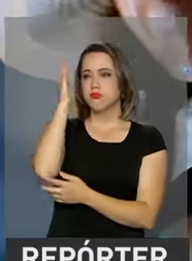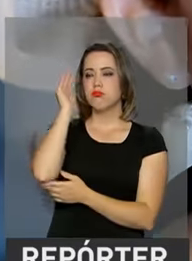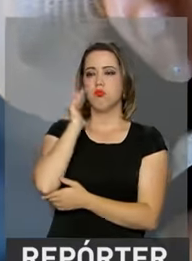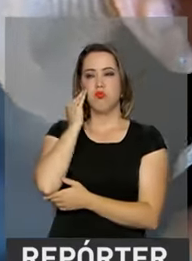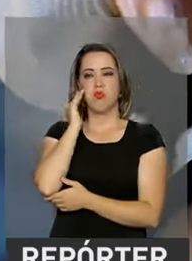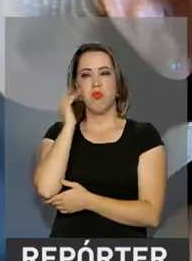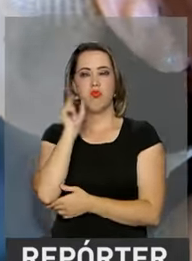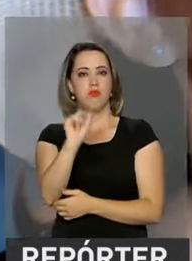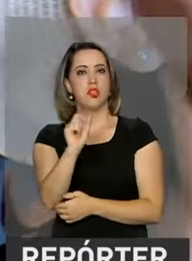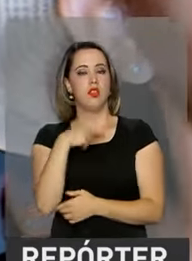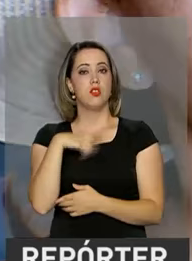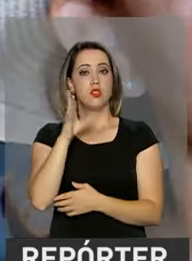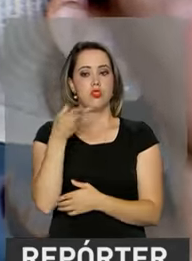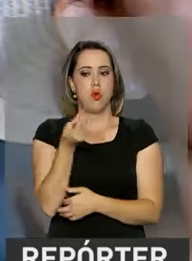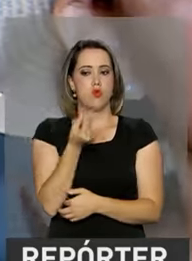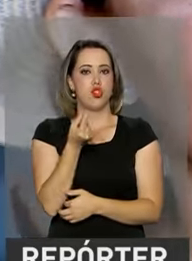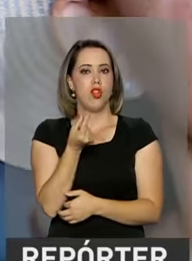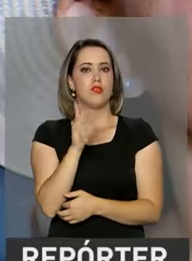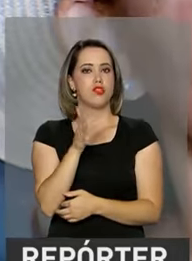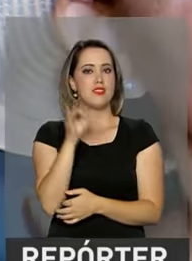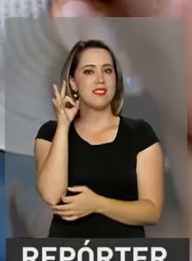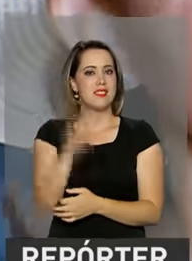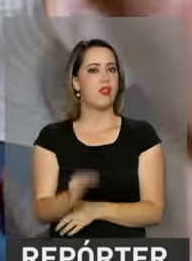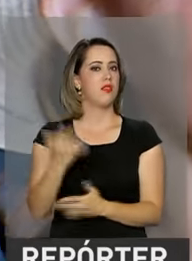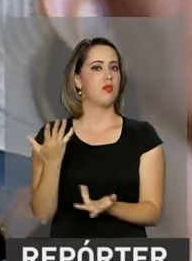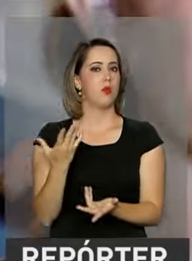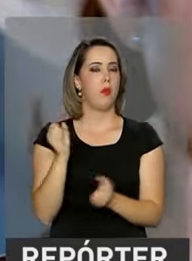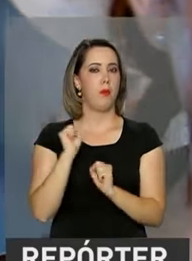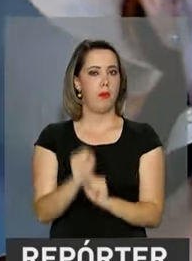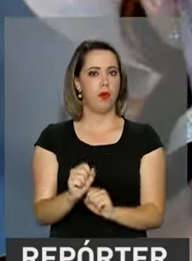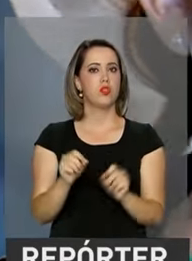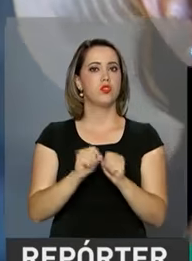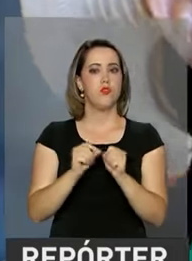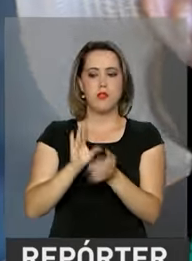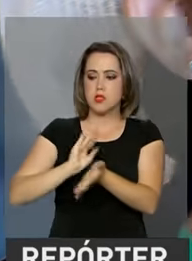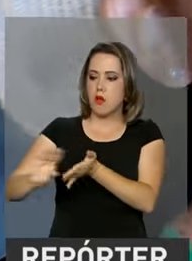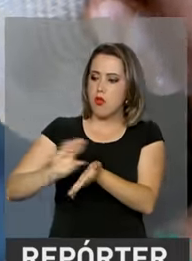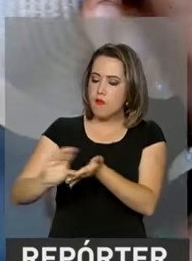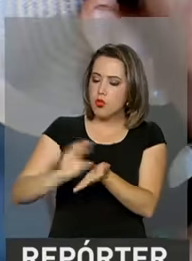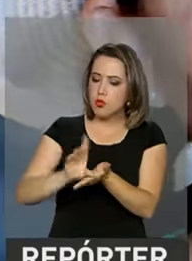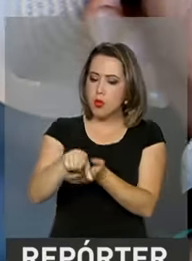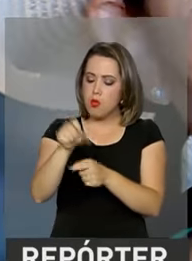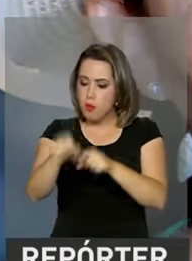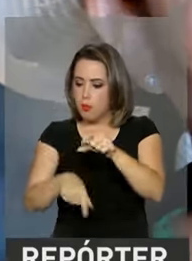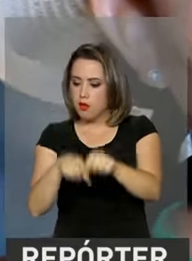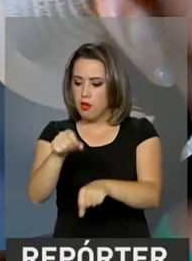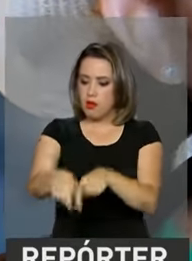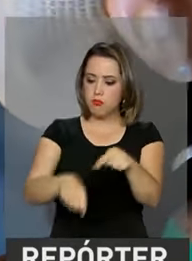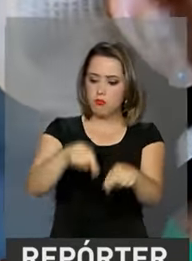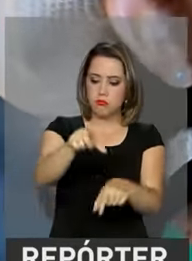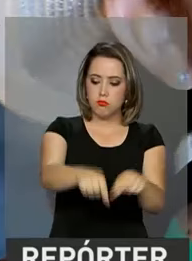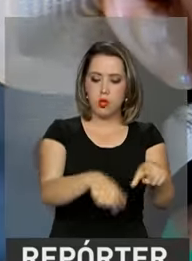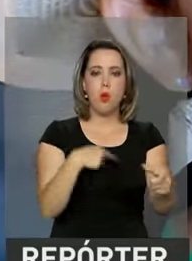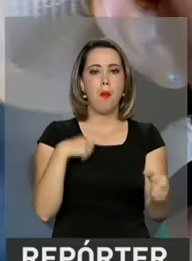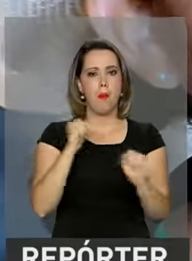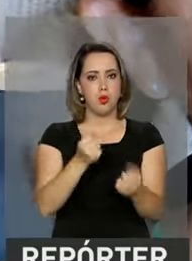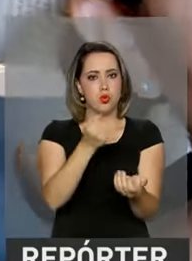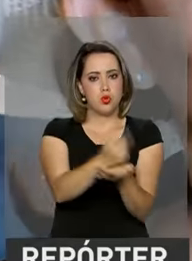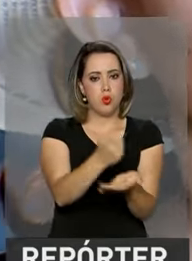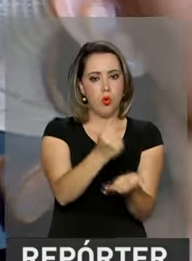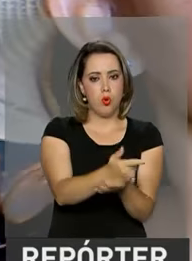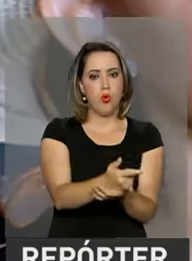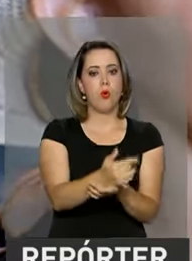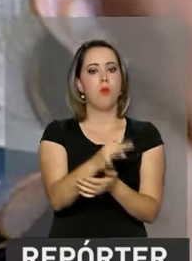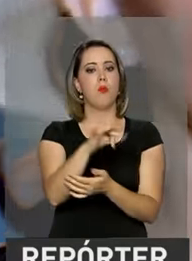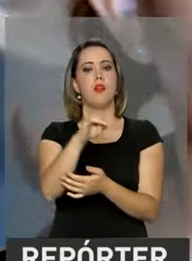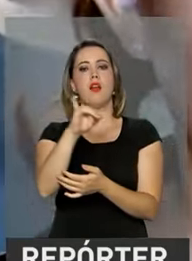o seu próprio dinheiro, de você saber que ali você pode fazer o investimento, você pode comprar, como se diz, fiado